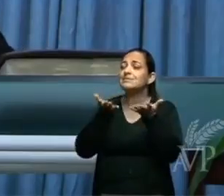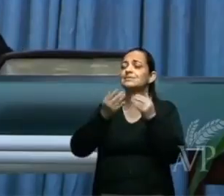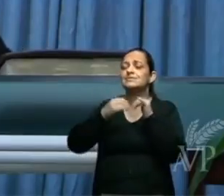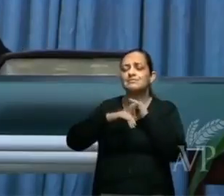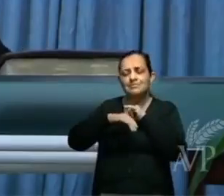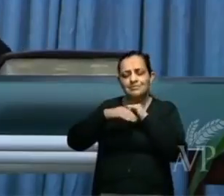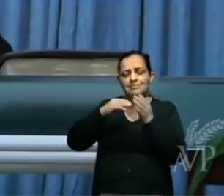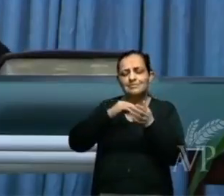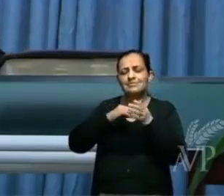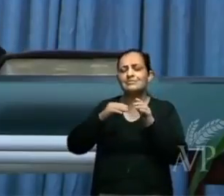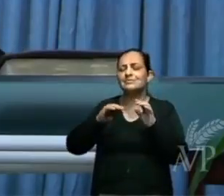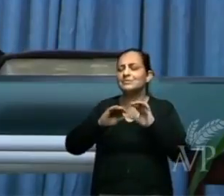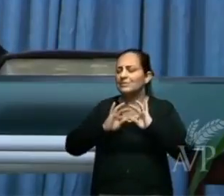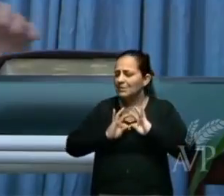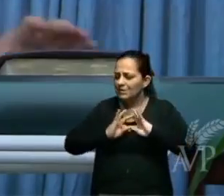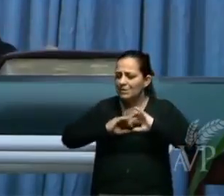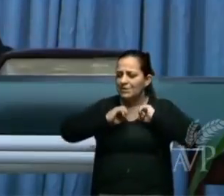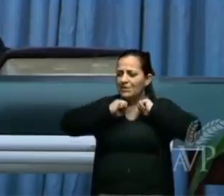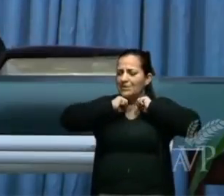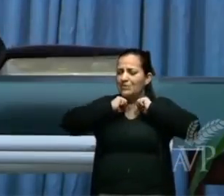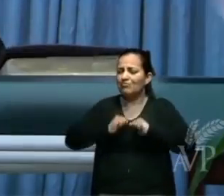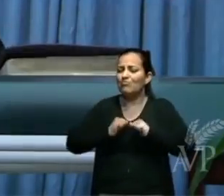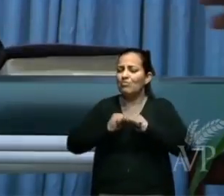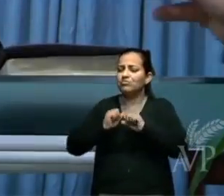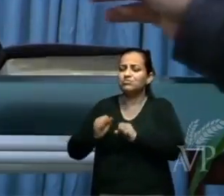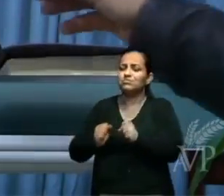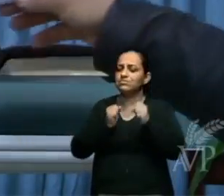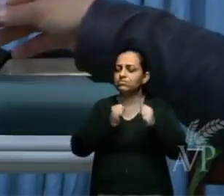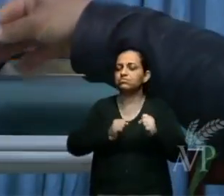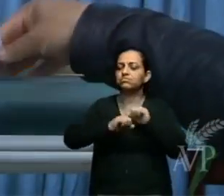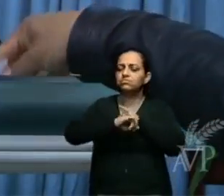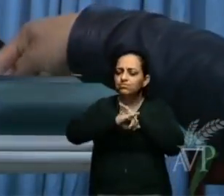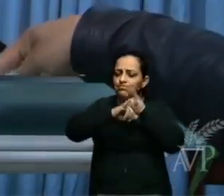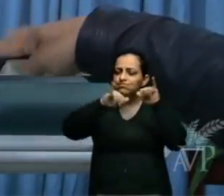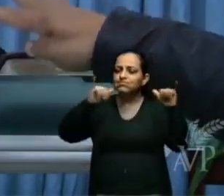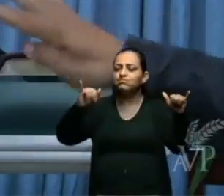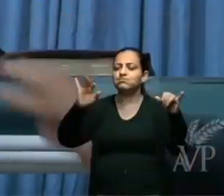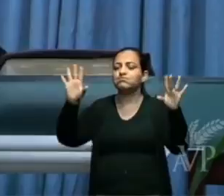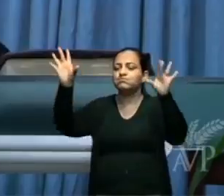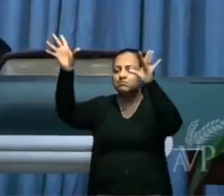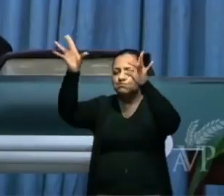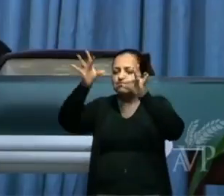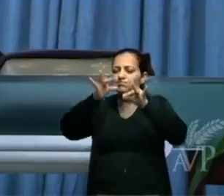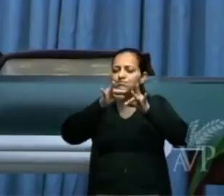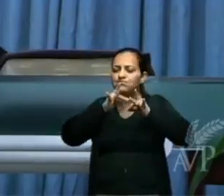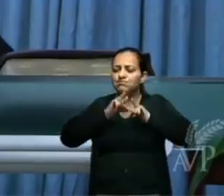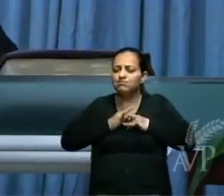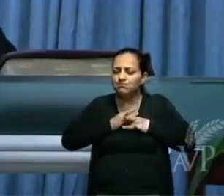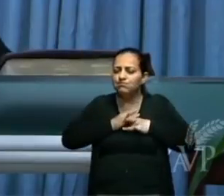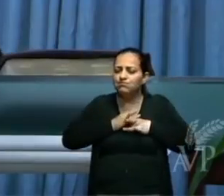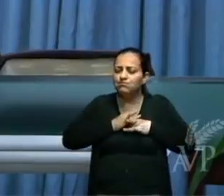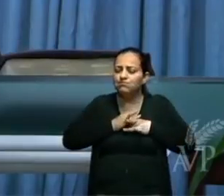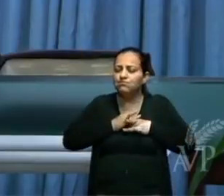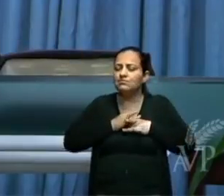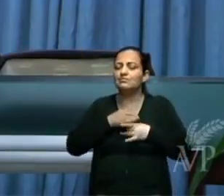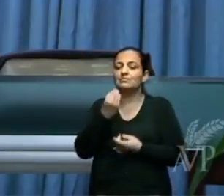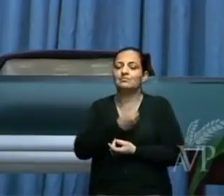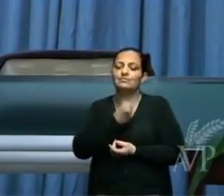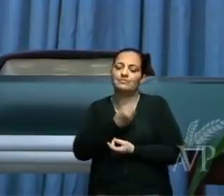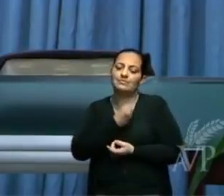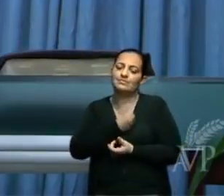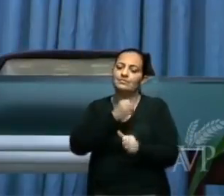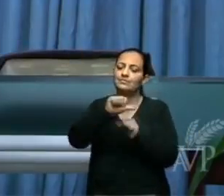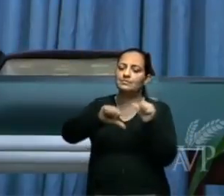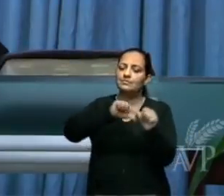mensagem ela possa o deus penetrar em nossas almas em nossas vidas